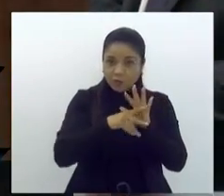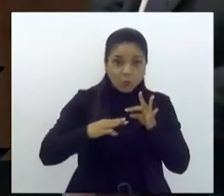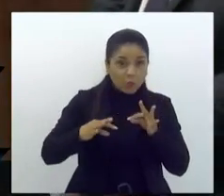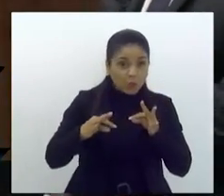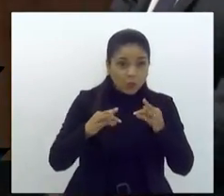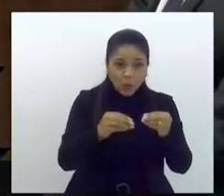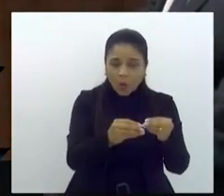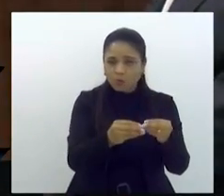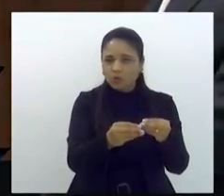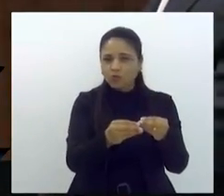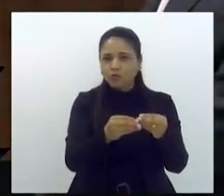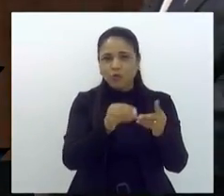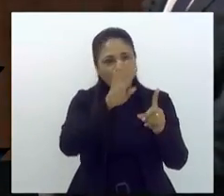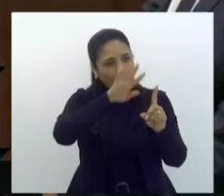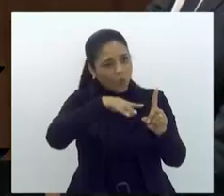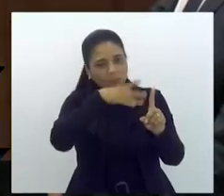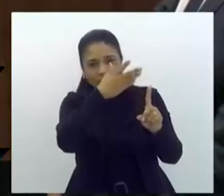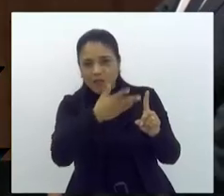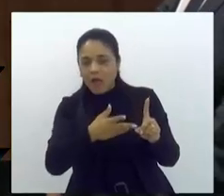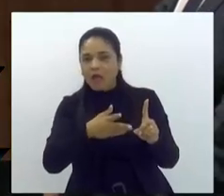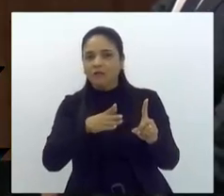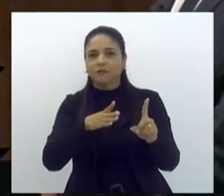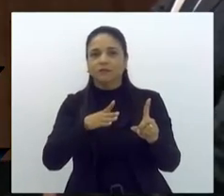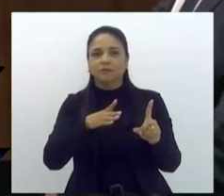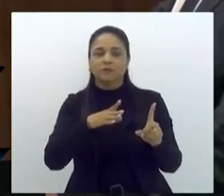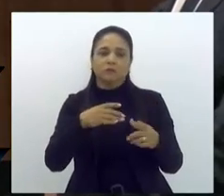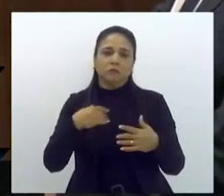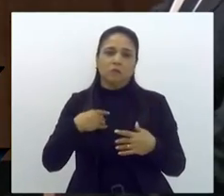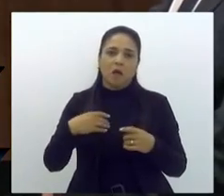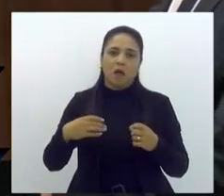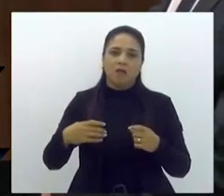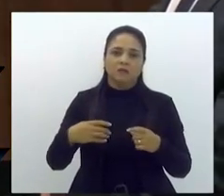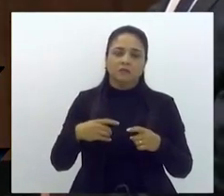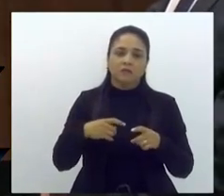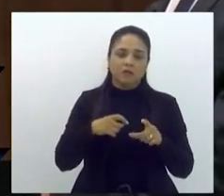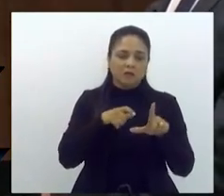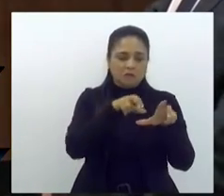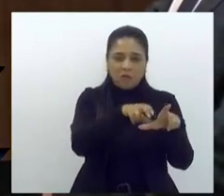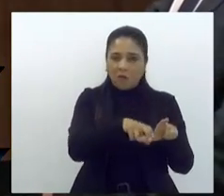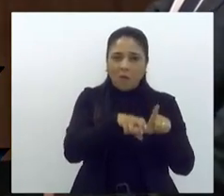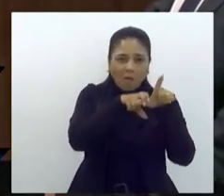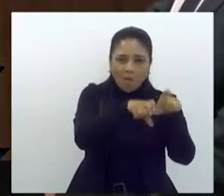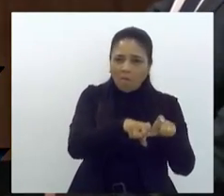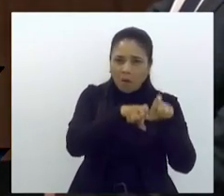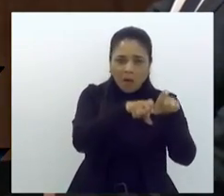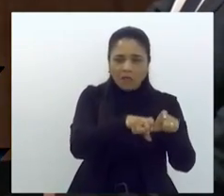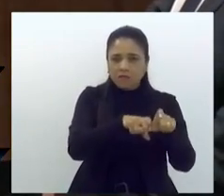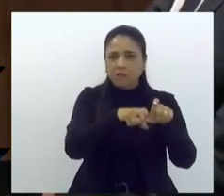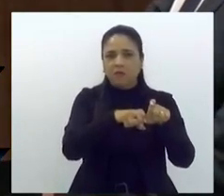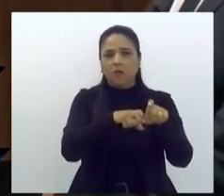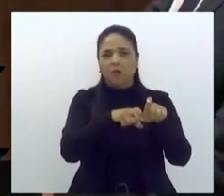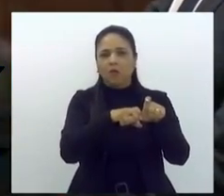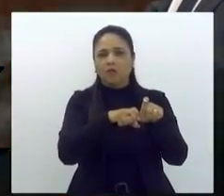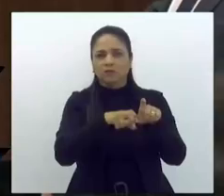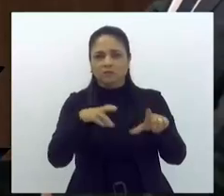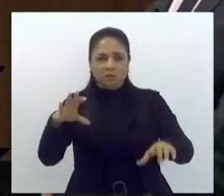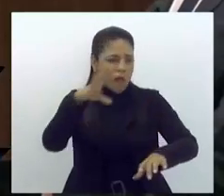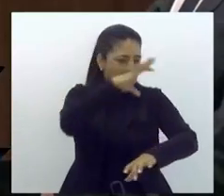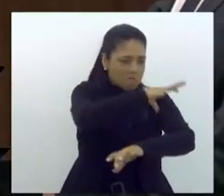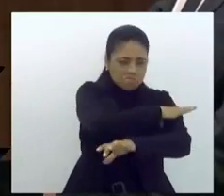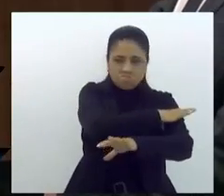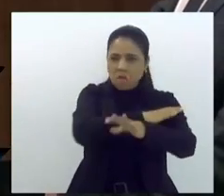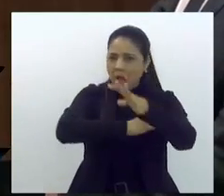maneira homenageava uma entidade da Umbanda ou do candomblé todos tiveram sempre